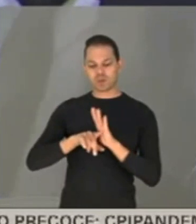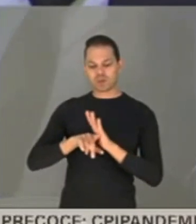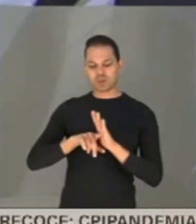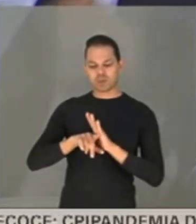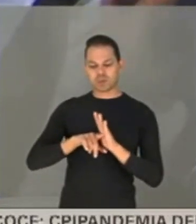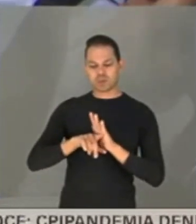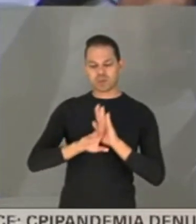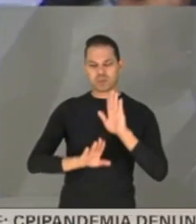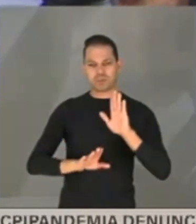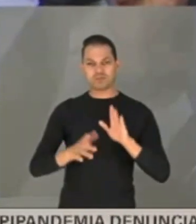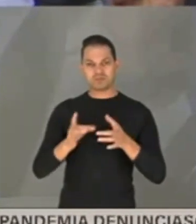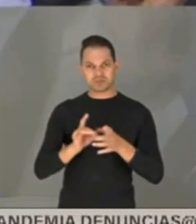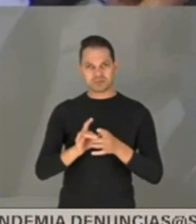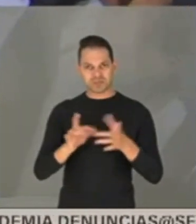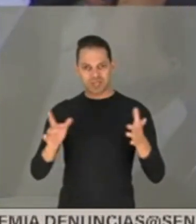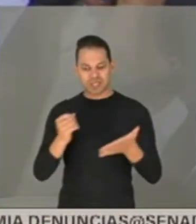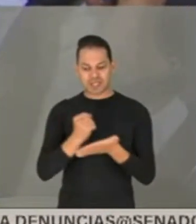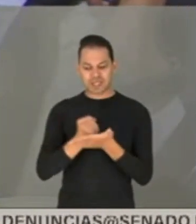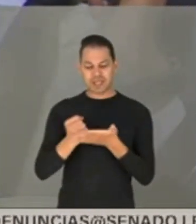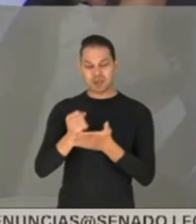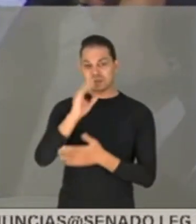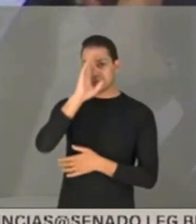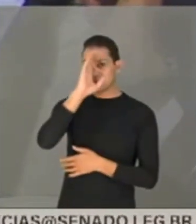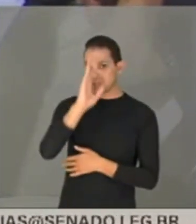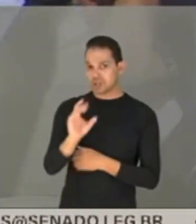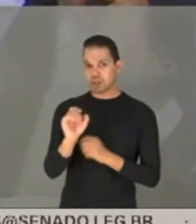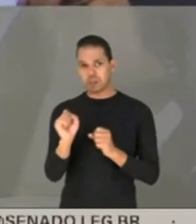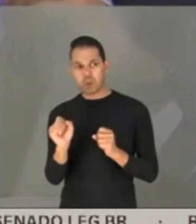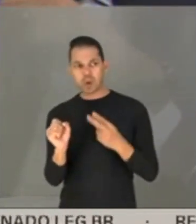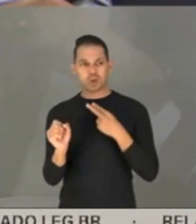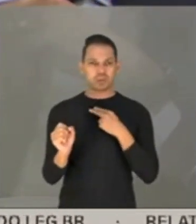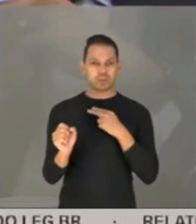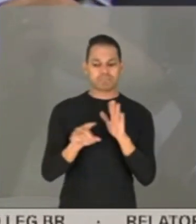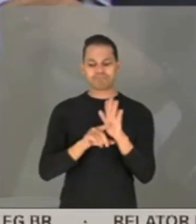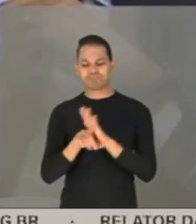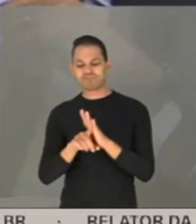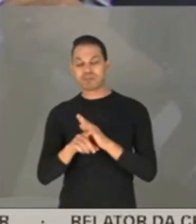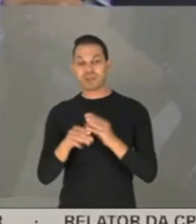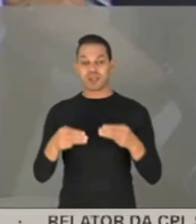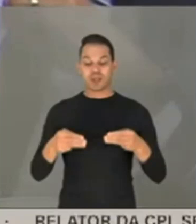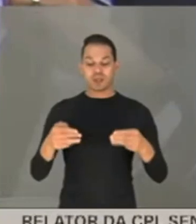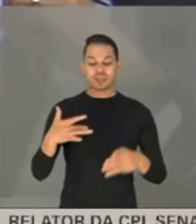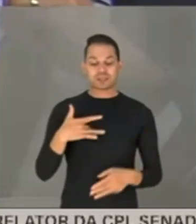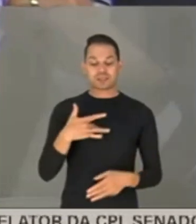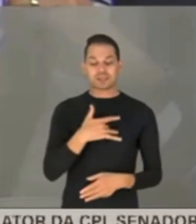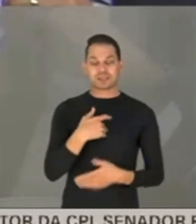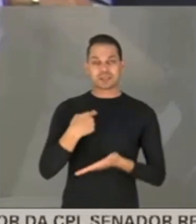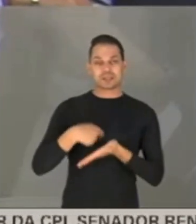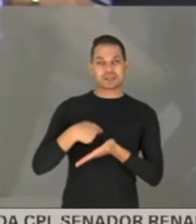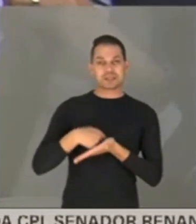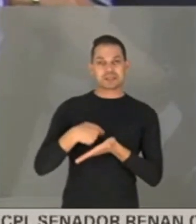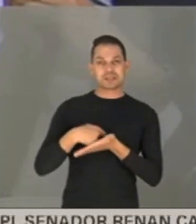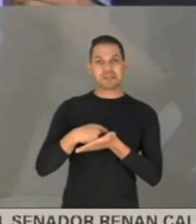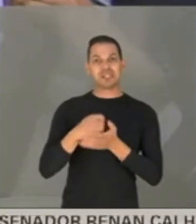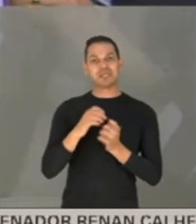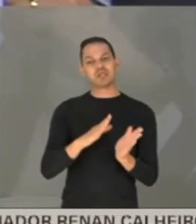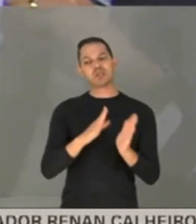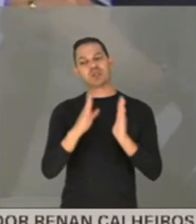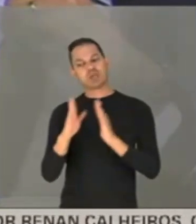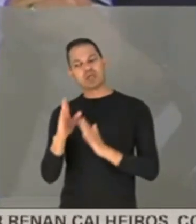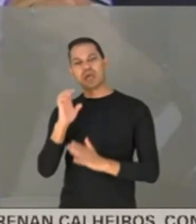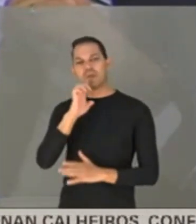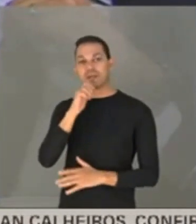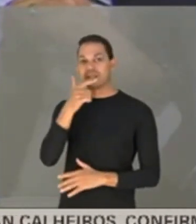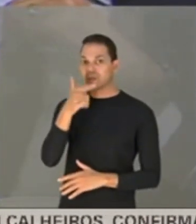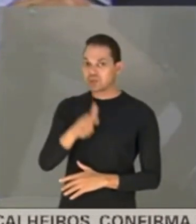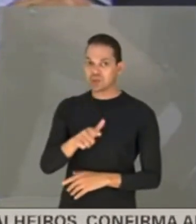a licitude dessa contratação direta. E aí o Ministério da Saúde se viu compelido a abrir um novo emergencial, porque não havia